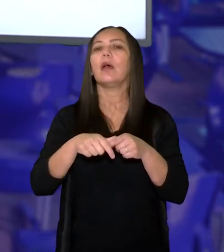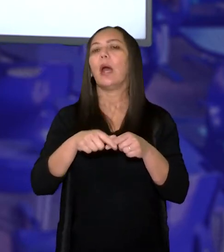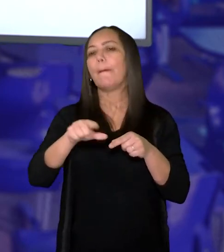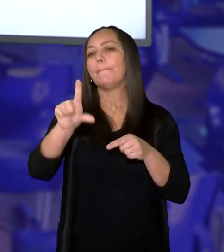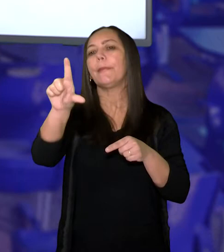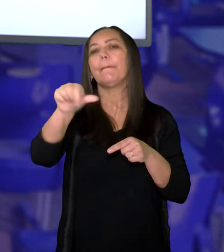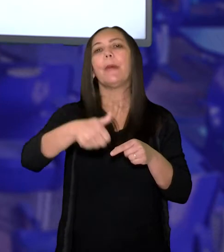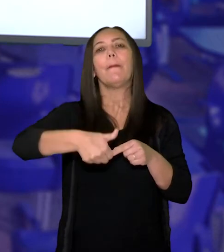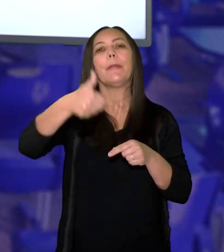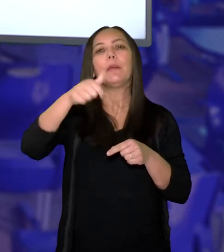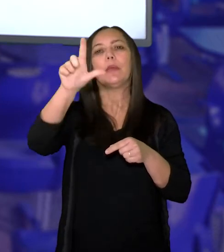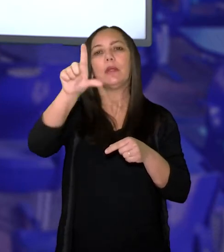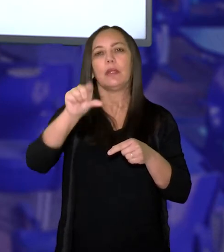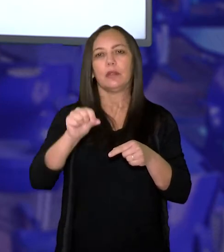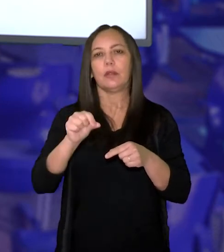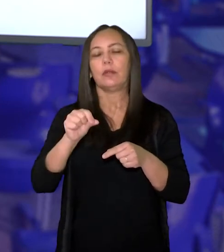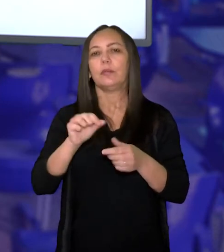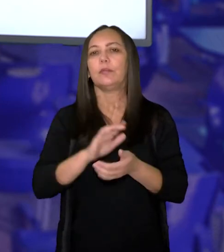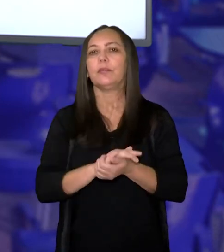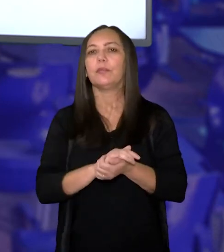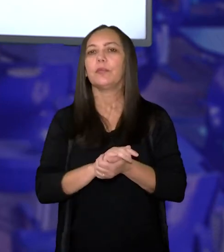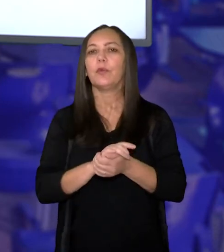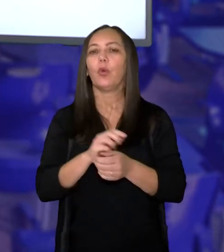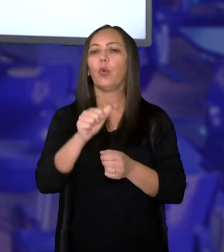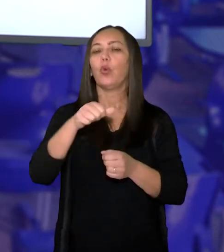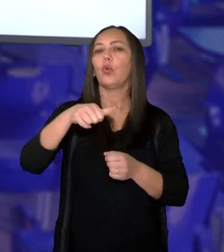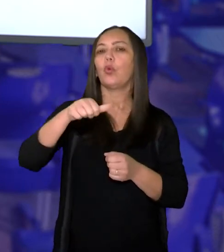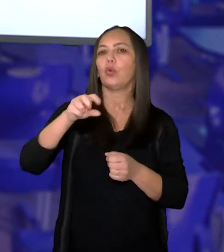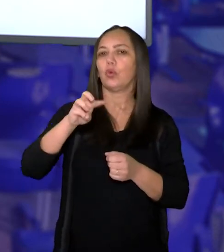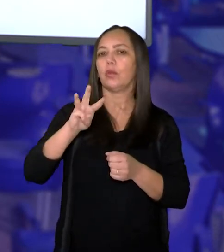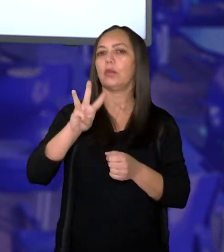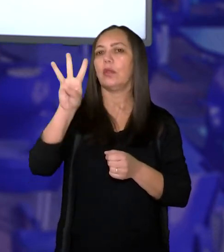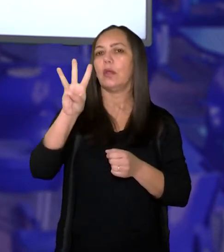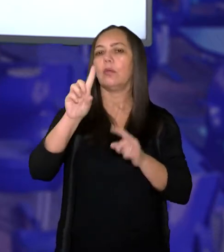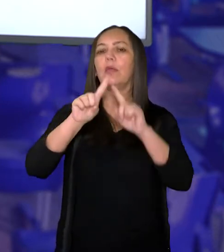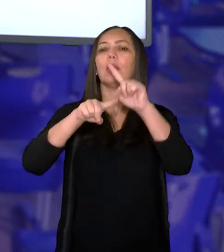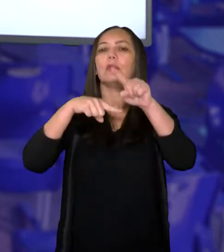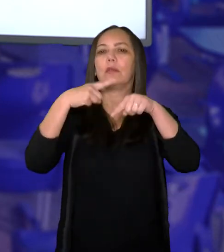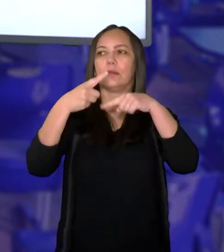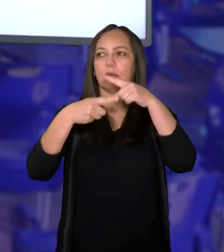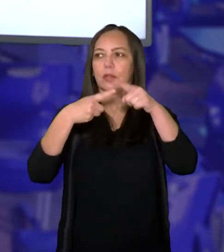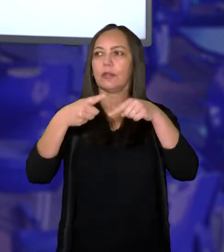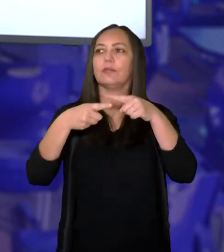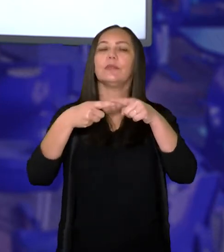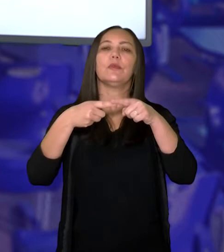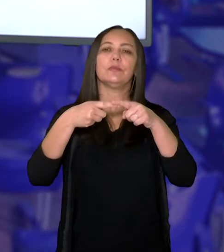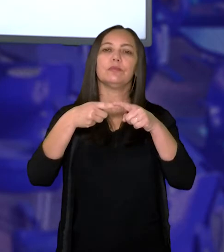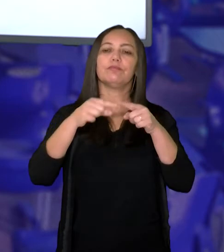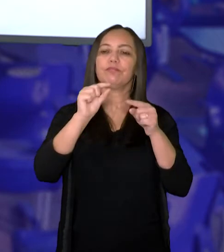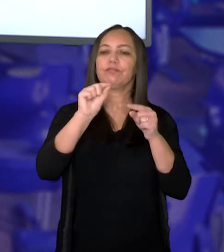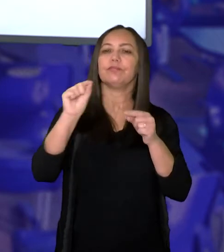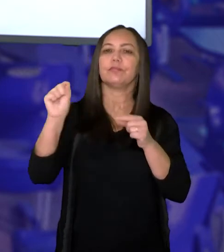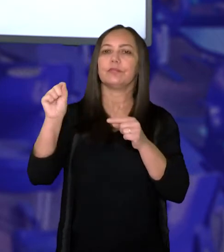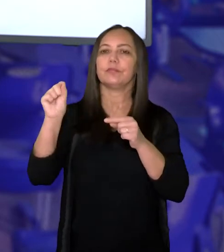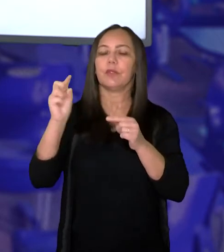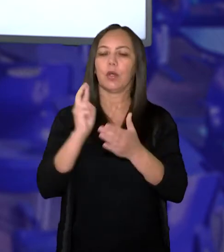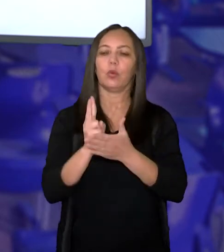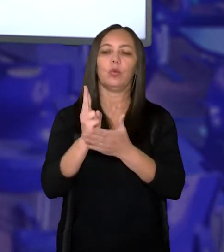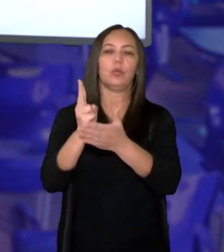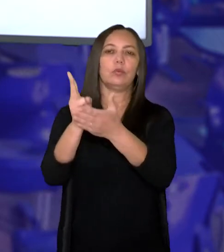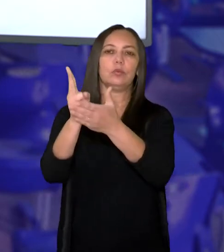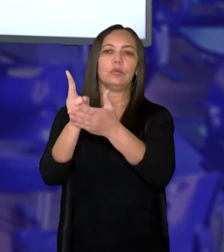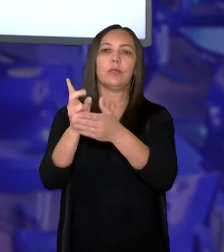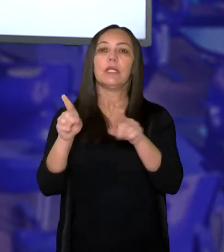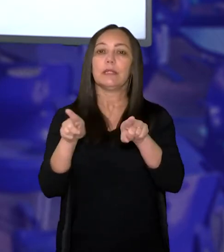primeira opção. Coloca ele primeiro, o W e os outros dois. E a mesma coisa na